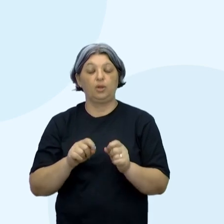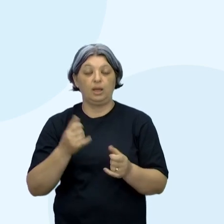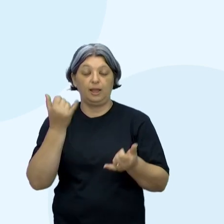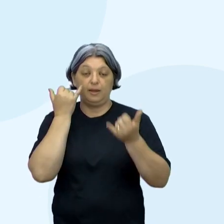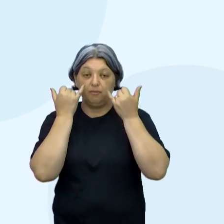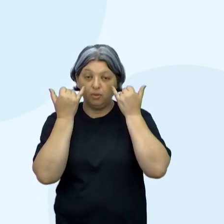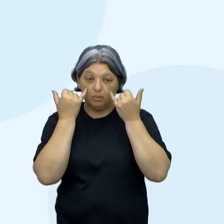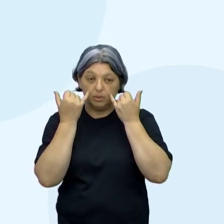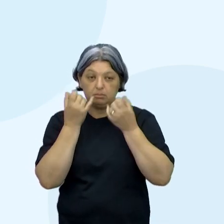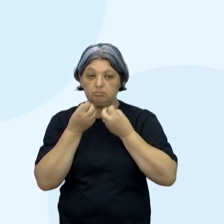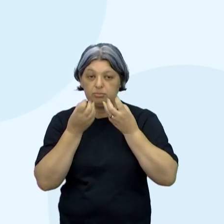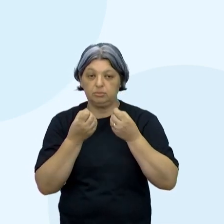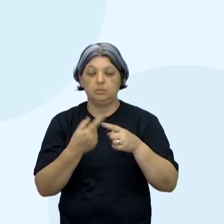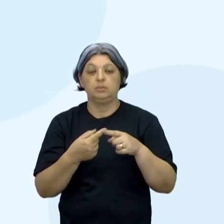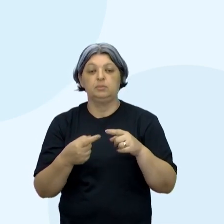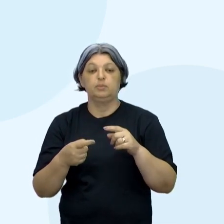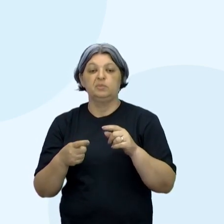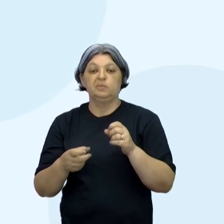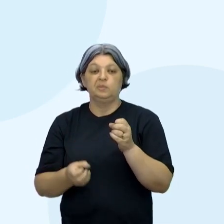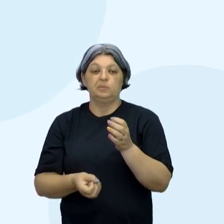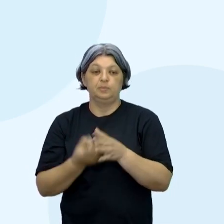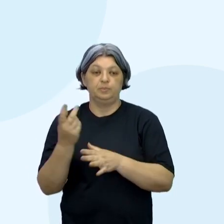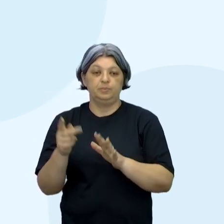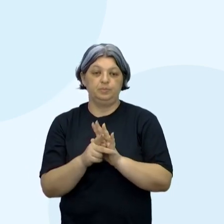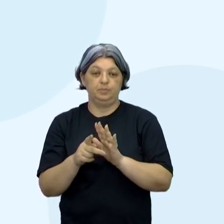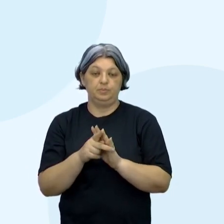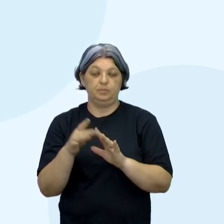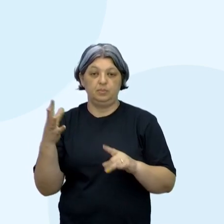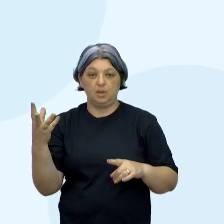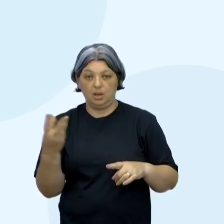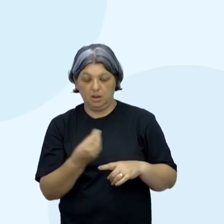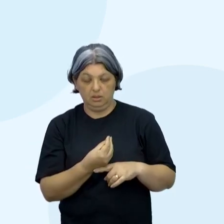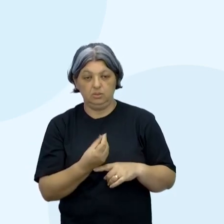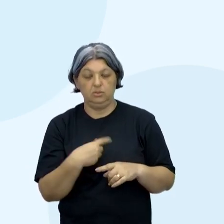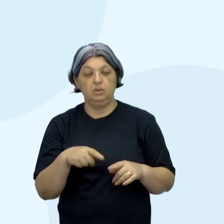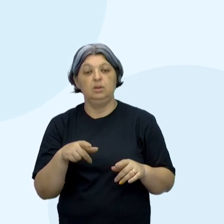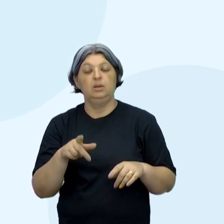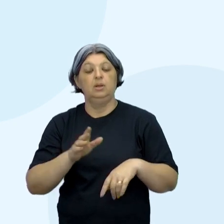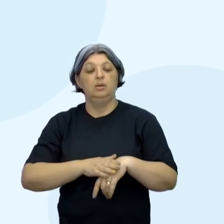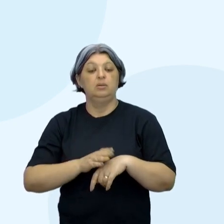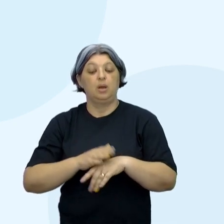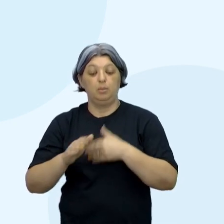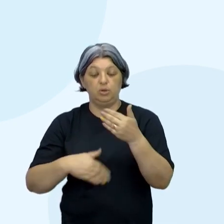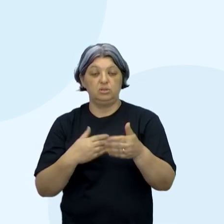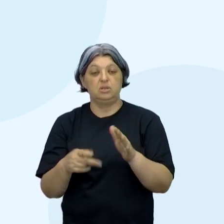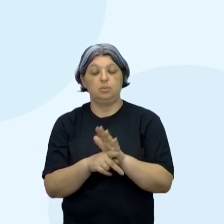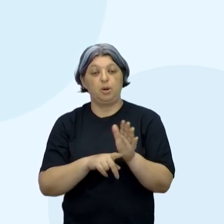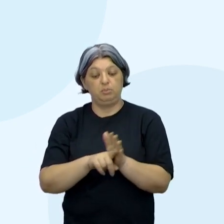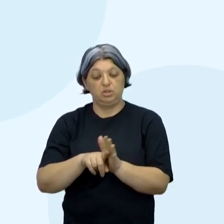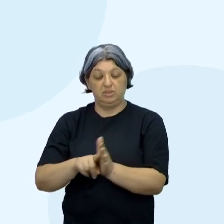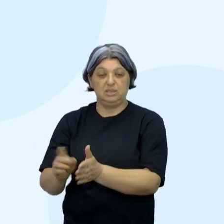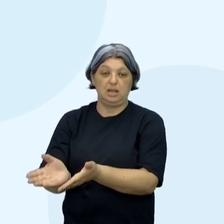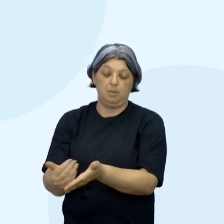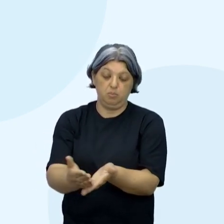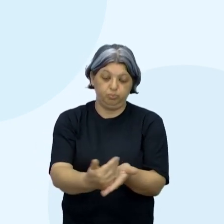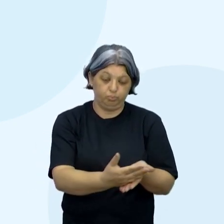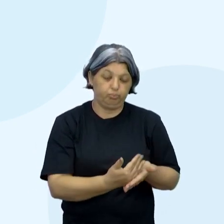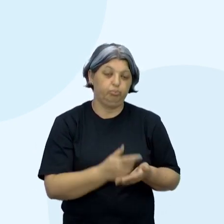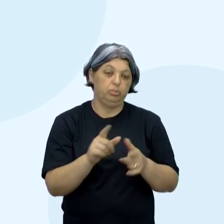produções artísticas. Quando a gente está fazendo um processo de curadoria, que é escolher qual vídeo,